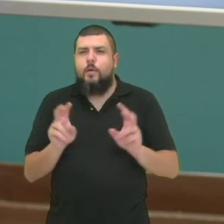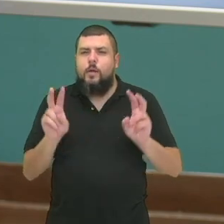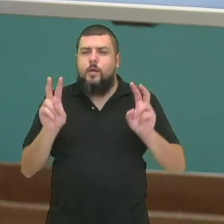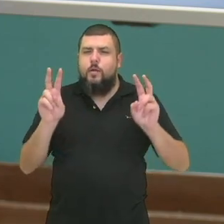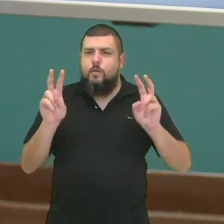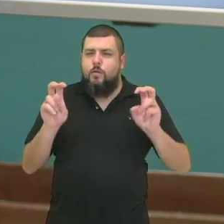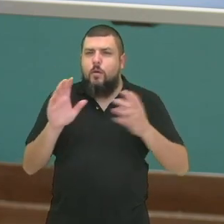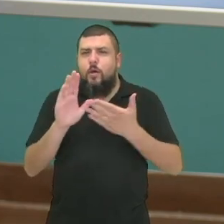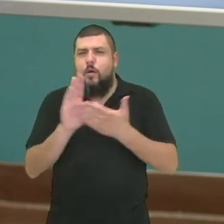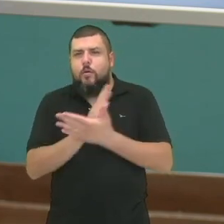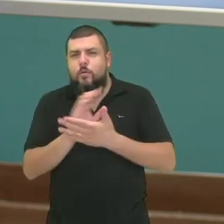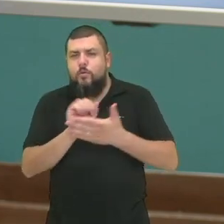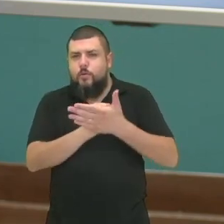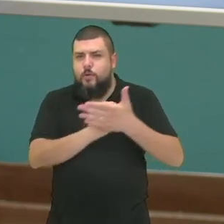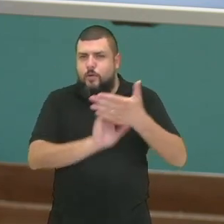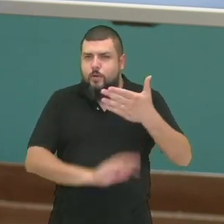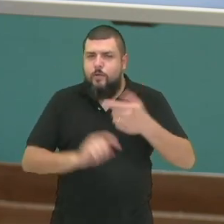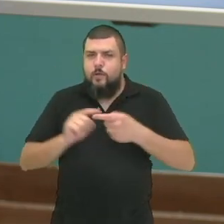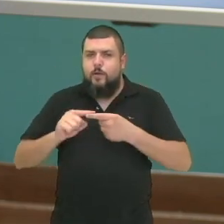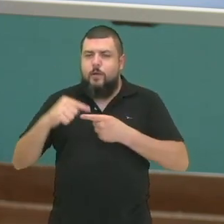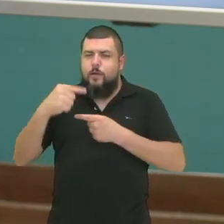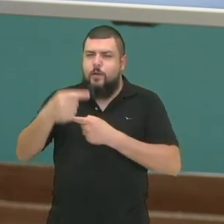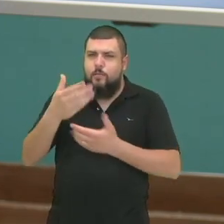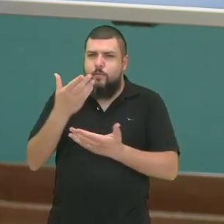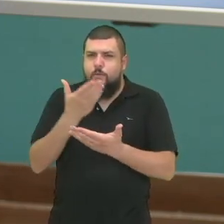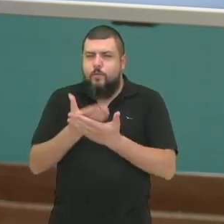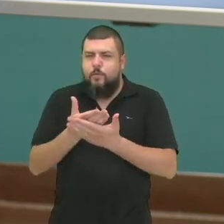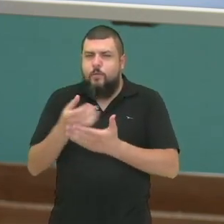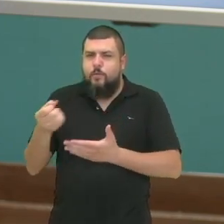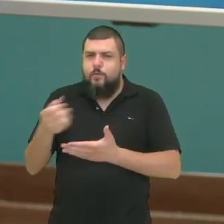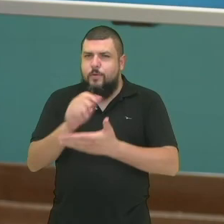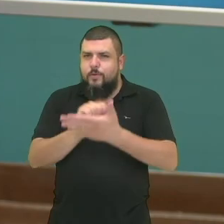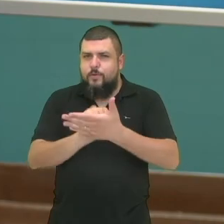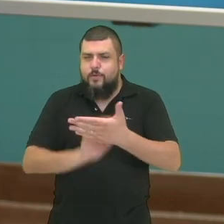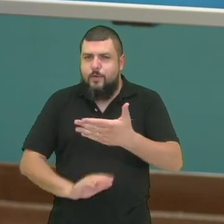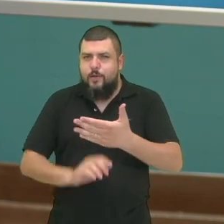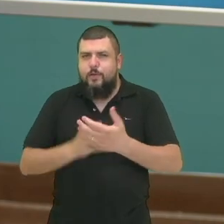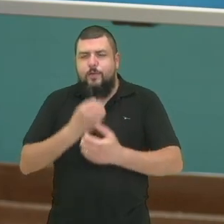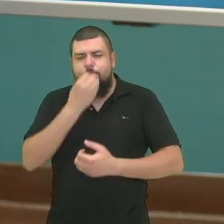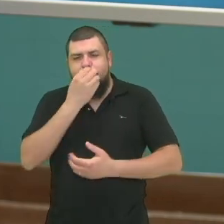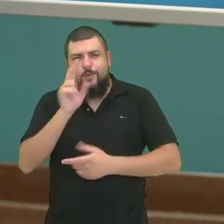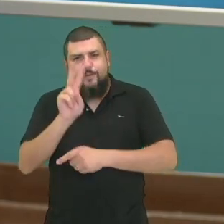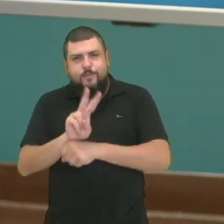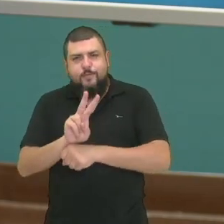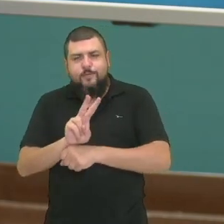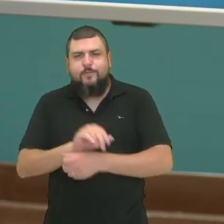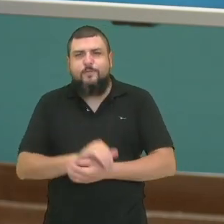exercícios e voltaremos na próxima aula com novos exercícios. Fiquem bem, gente!